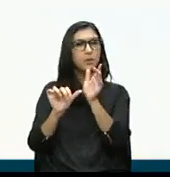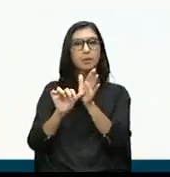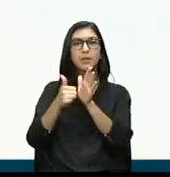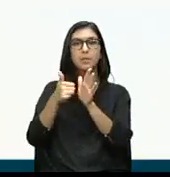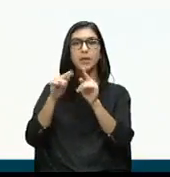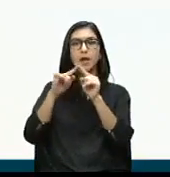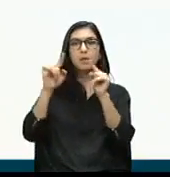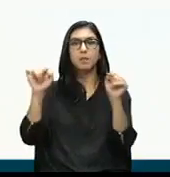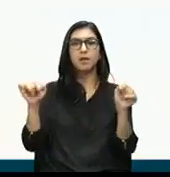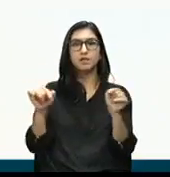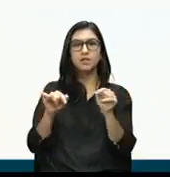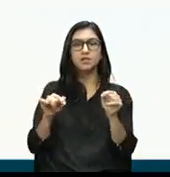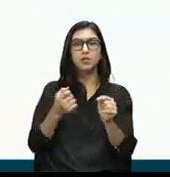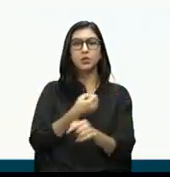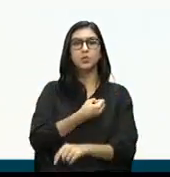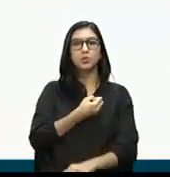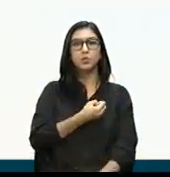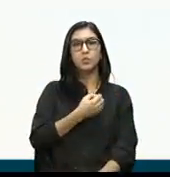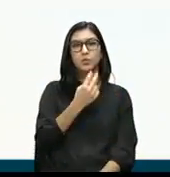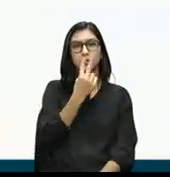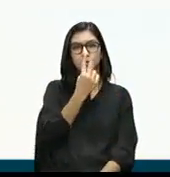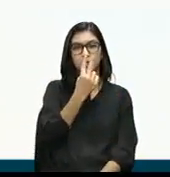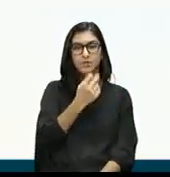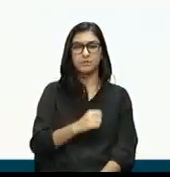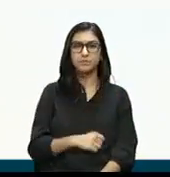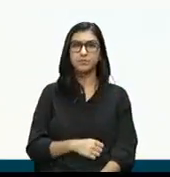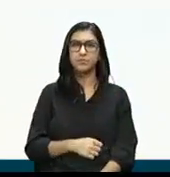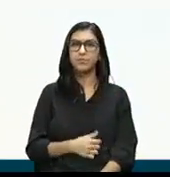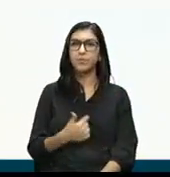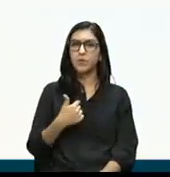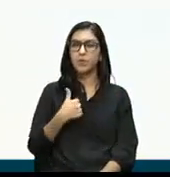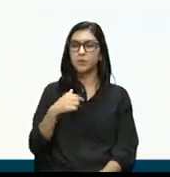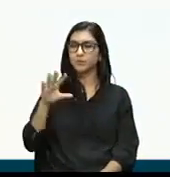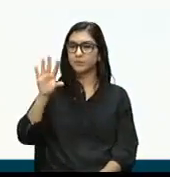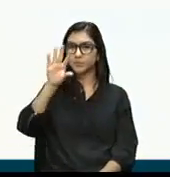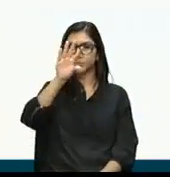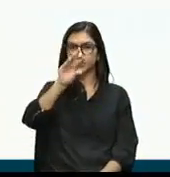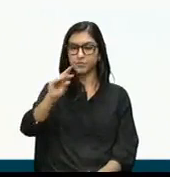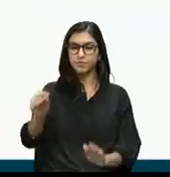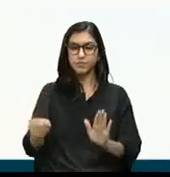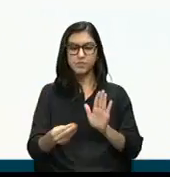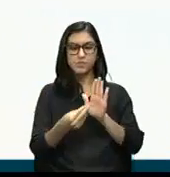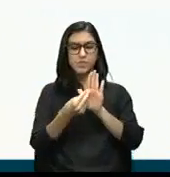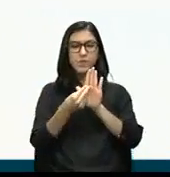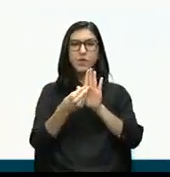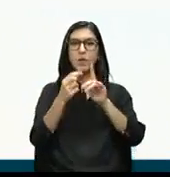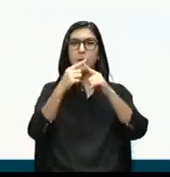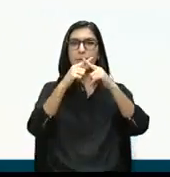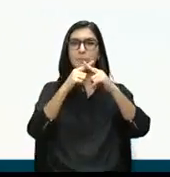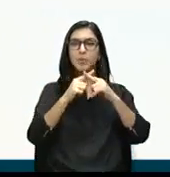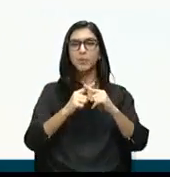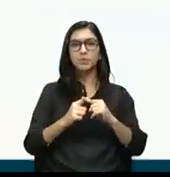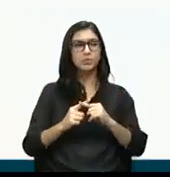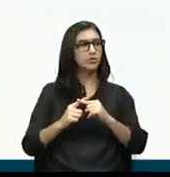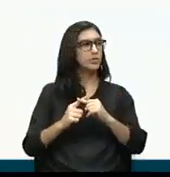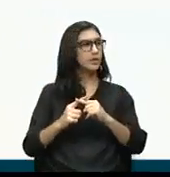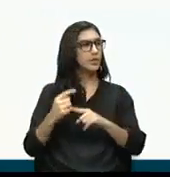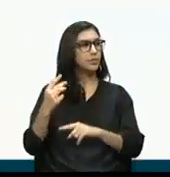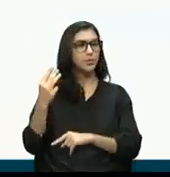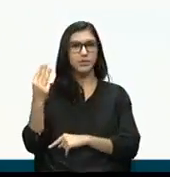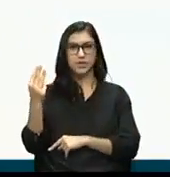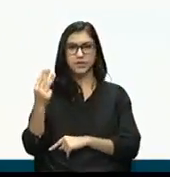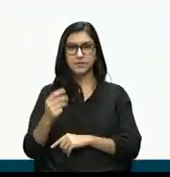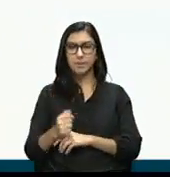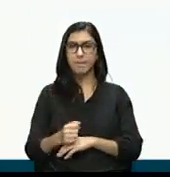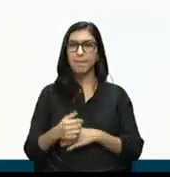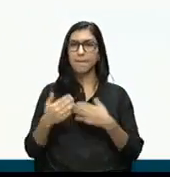da matriz? O número 2. Então, eu vou pegar o 2 e vou multiplicar por 3.